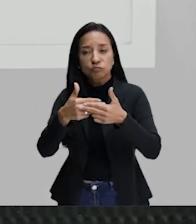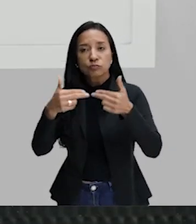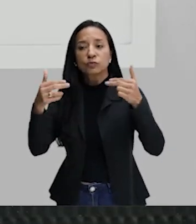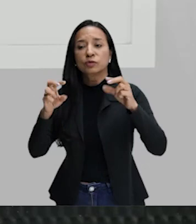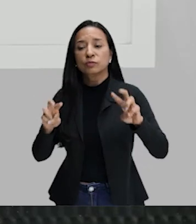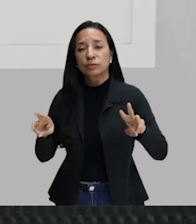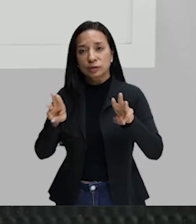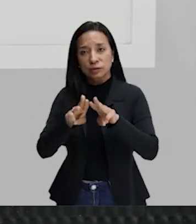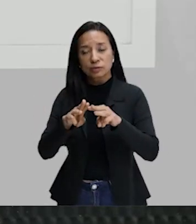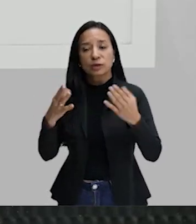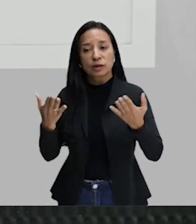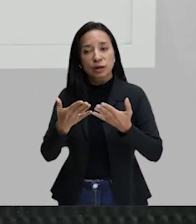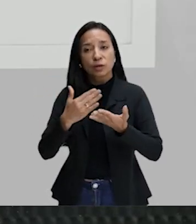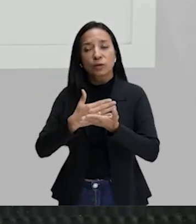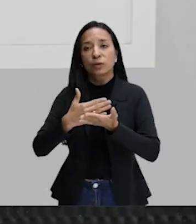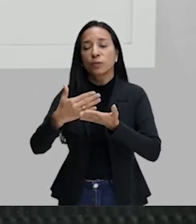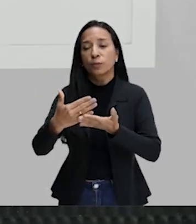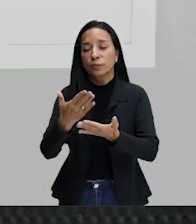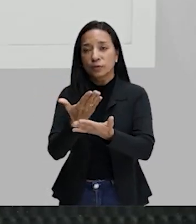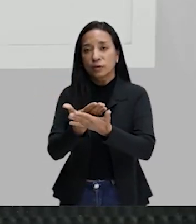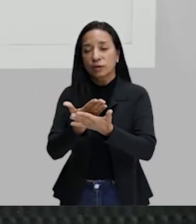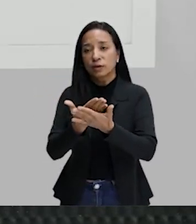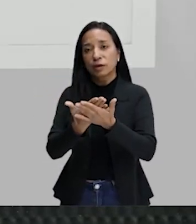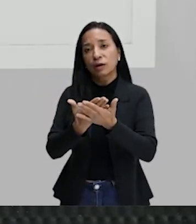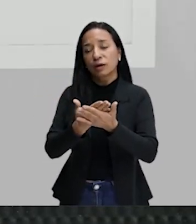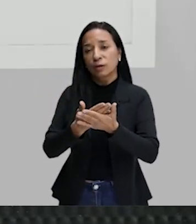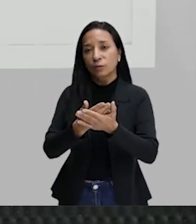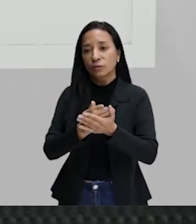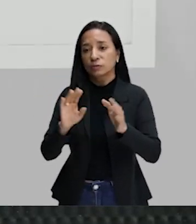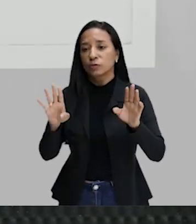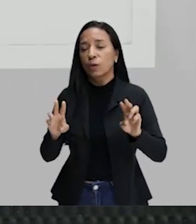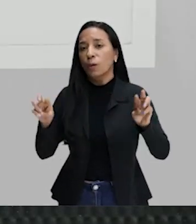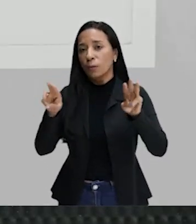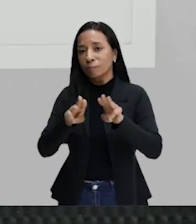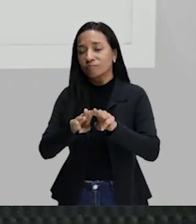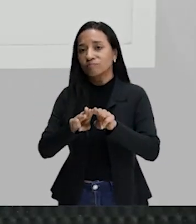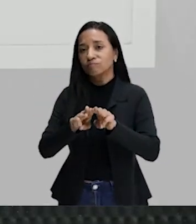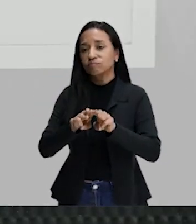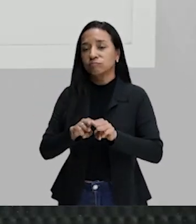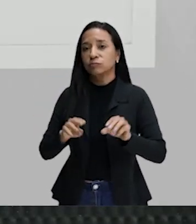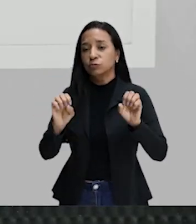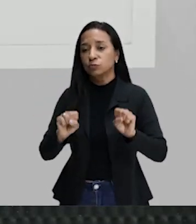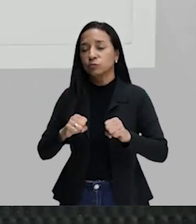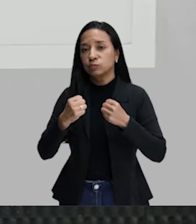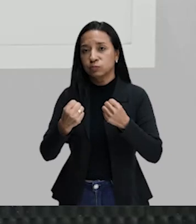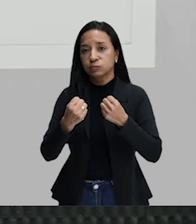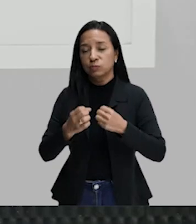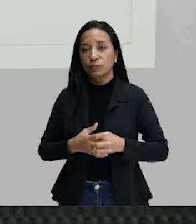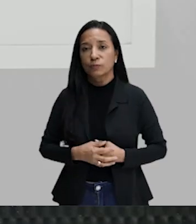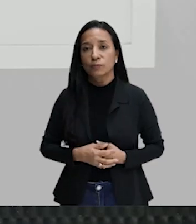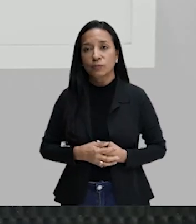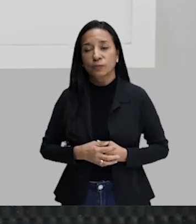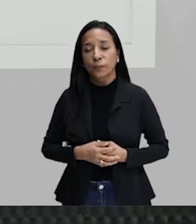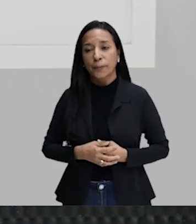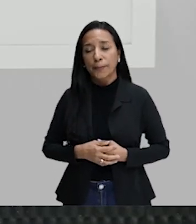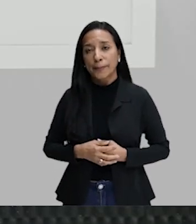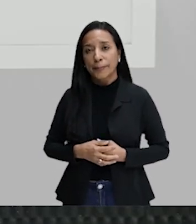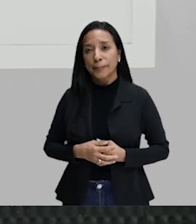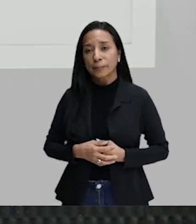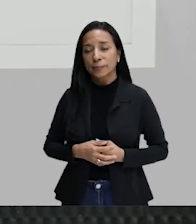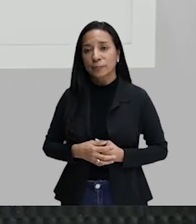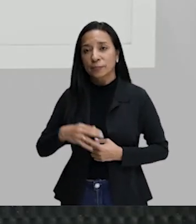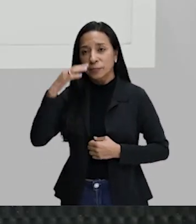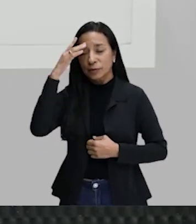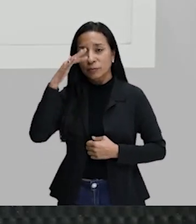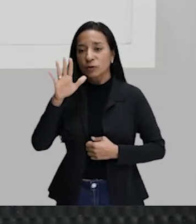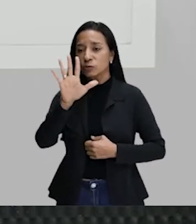ok? Então vamos imaginar o seguinte. Vamos imaginar aqui um campo magnético, né? E